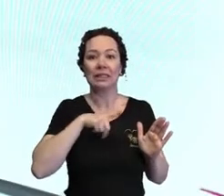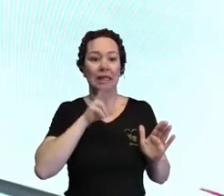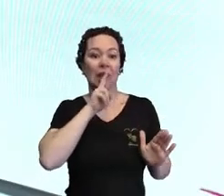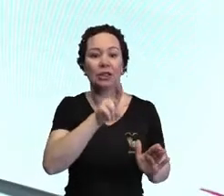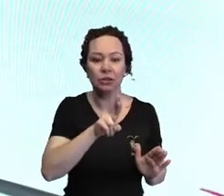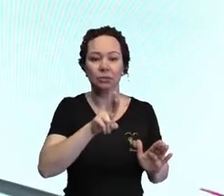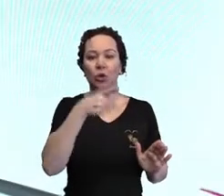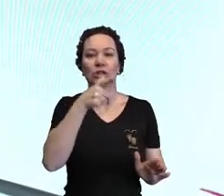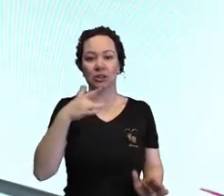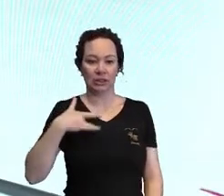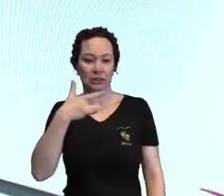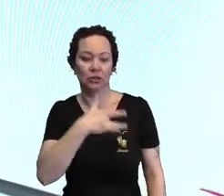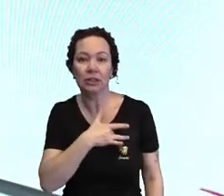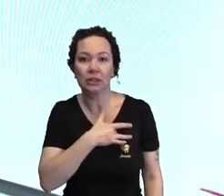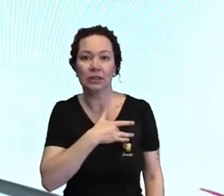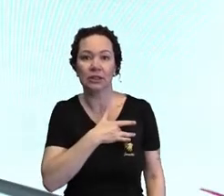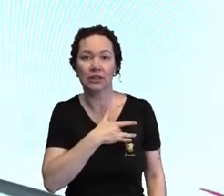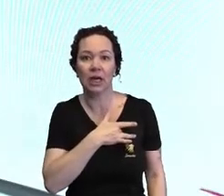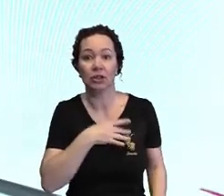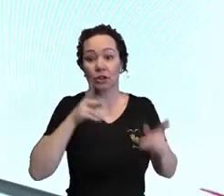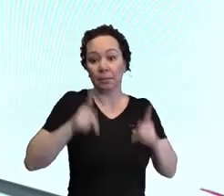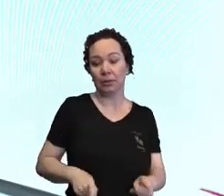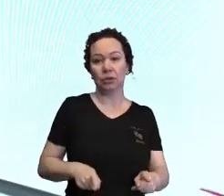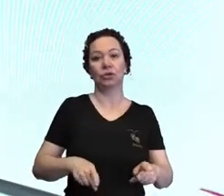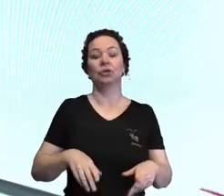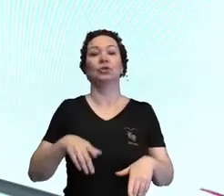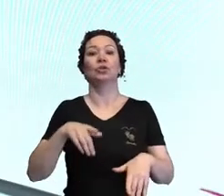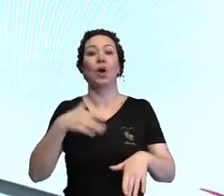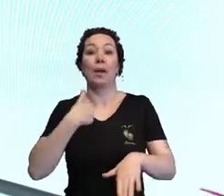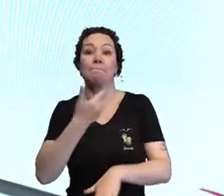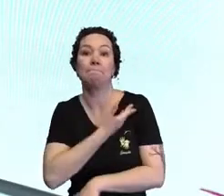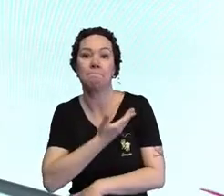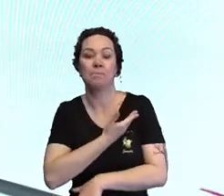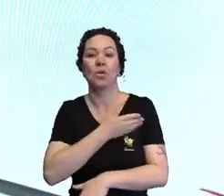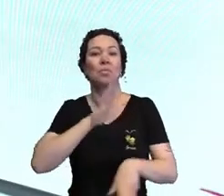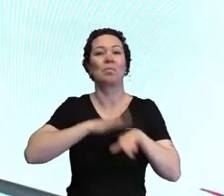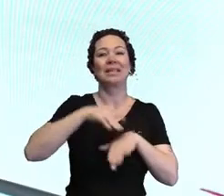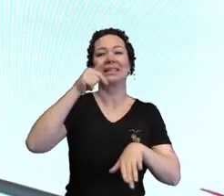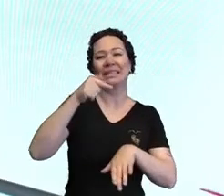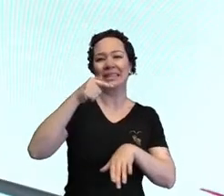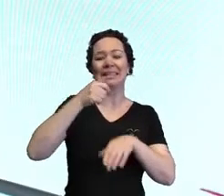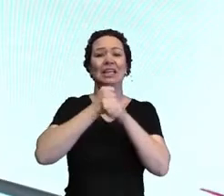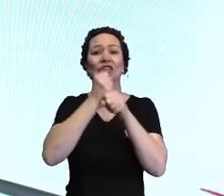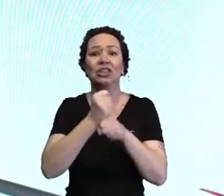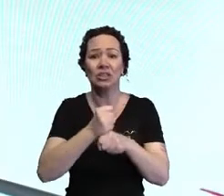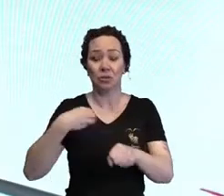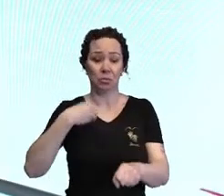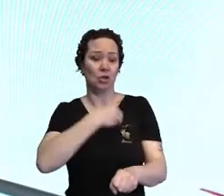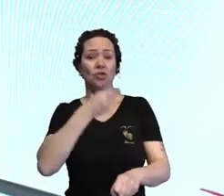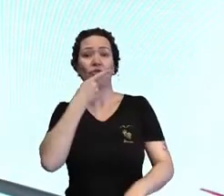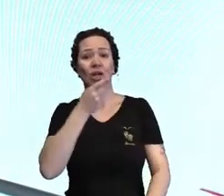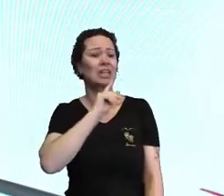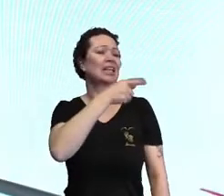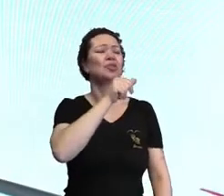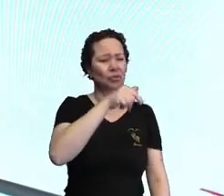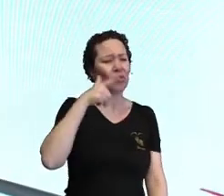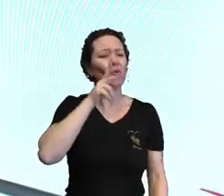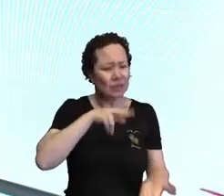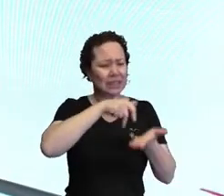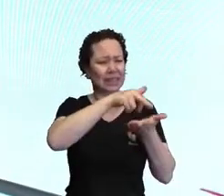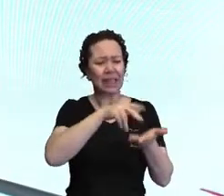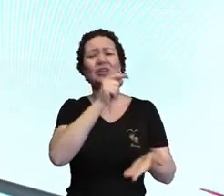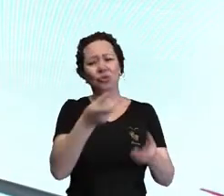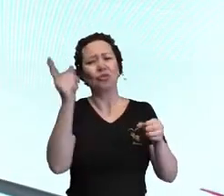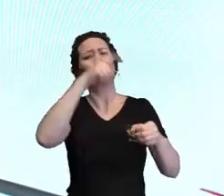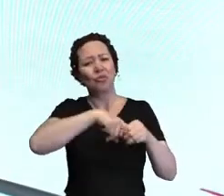acesso à saúde um irmão do pnd inclusive conta que ficou mais de sete anos com o médico dizendo que não você vai andar